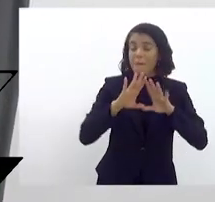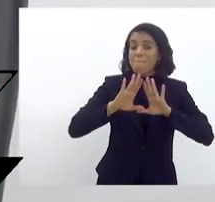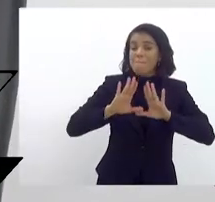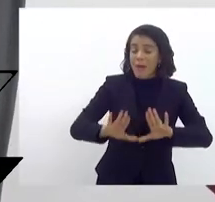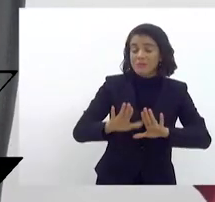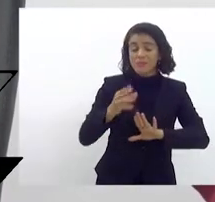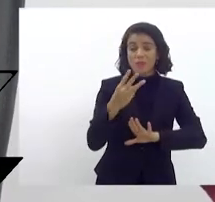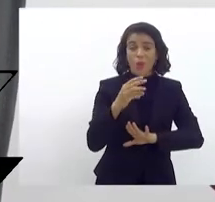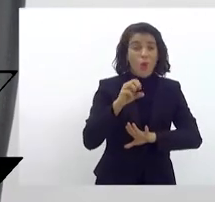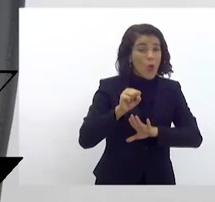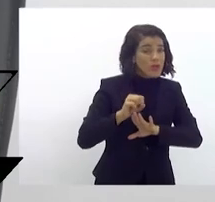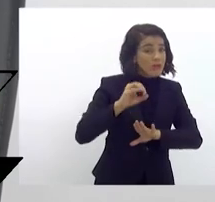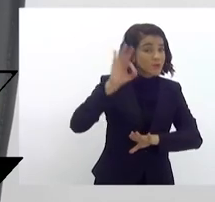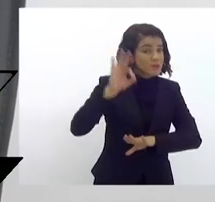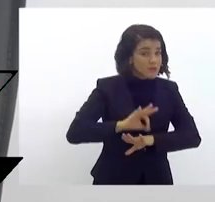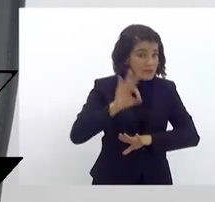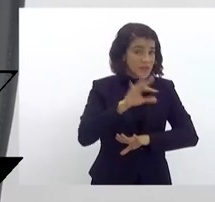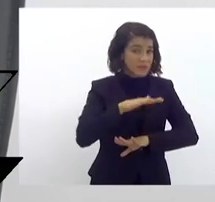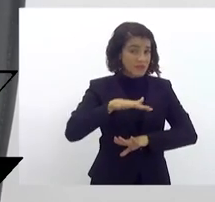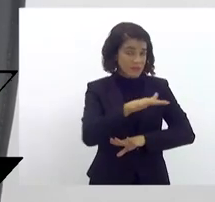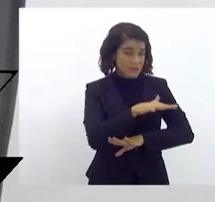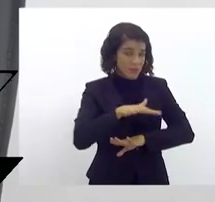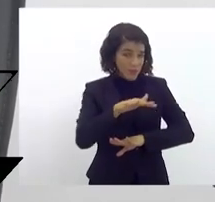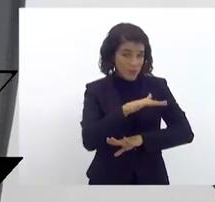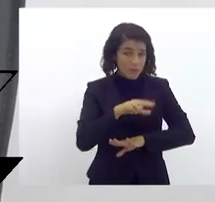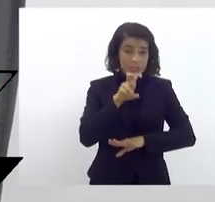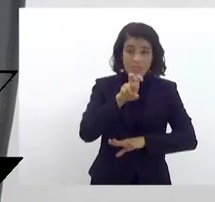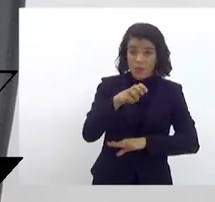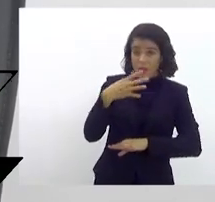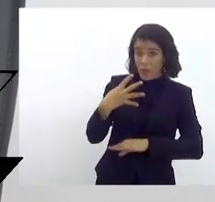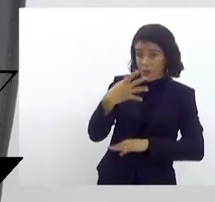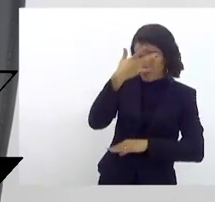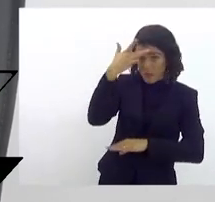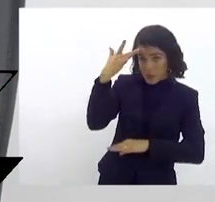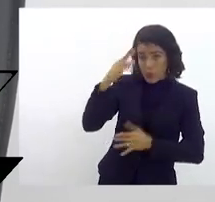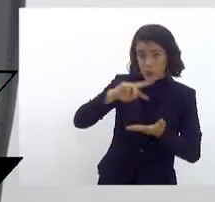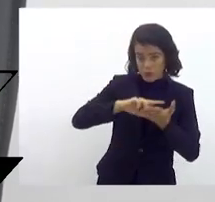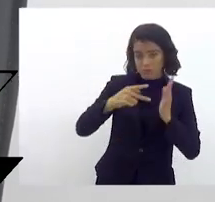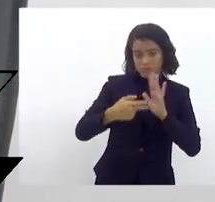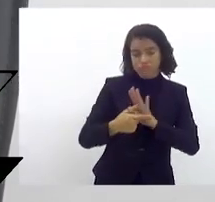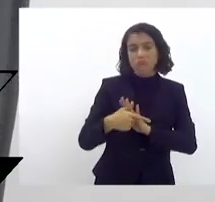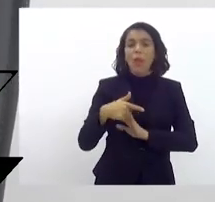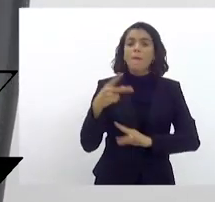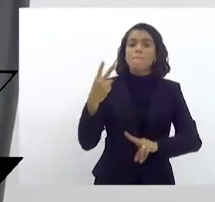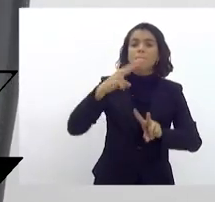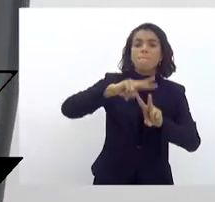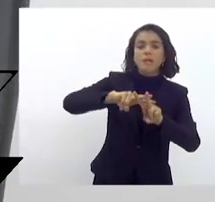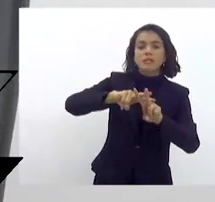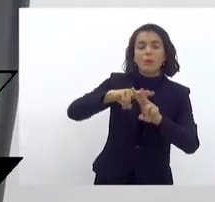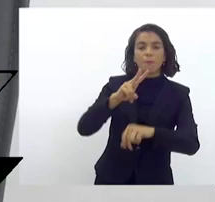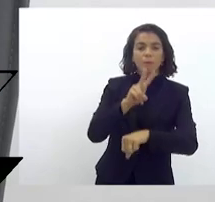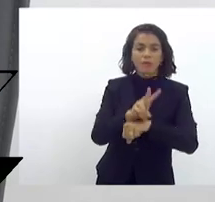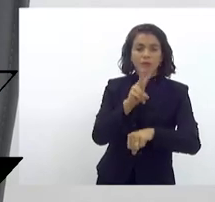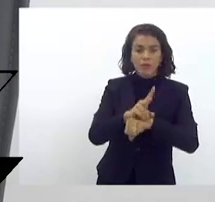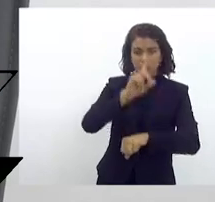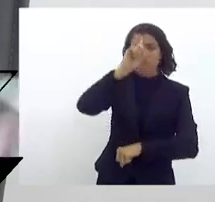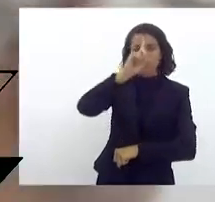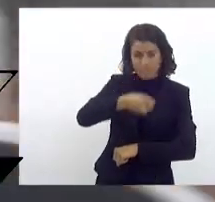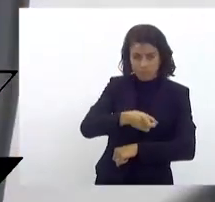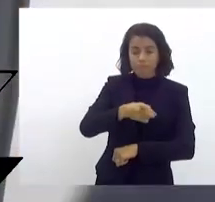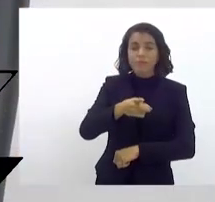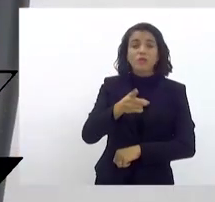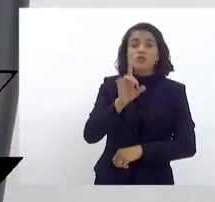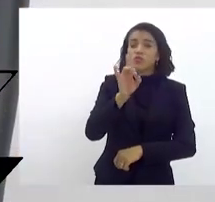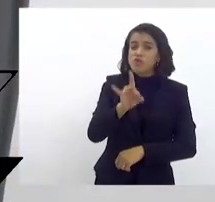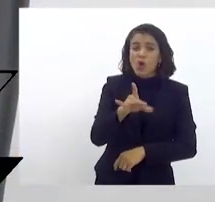mais de 80% desses casos 54 pessoas no caso tiveram prisão preventiva decretada com base